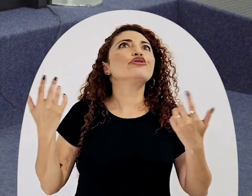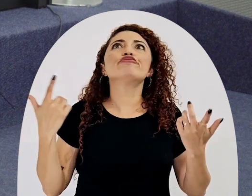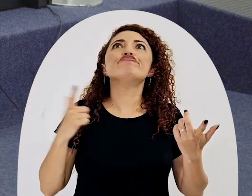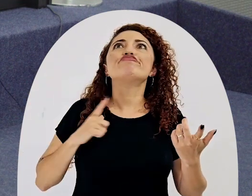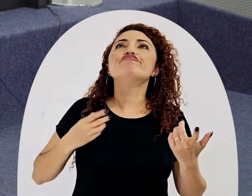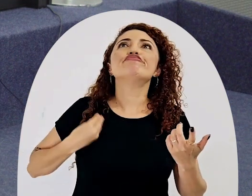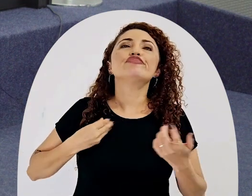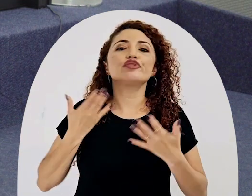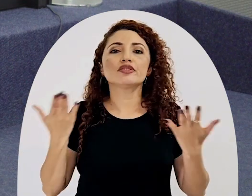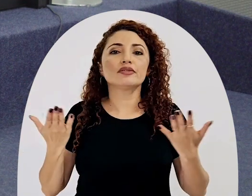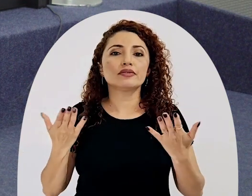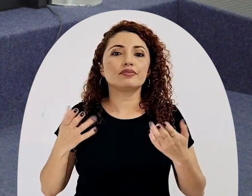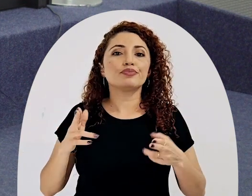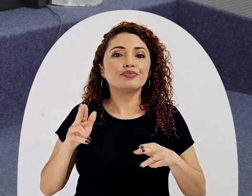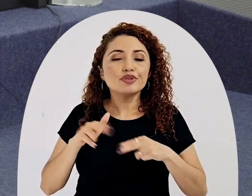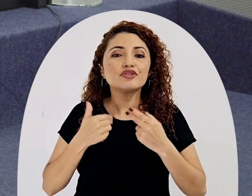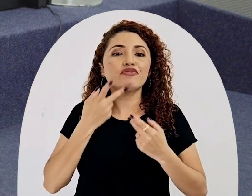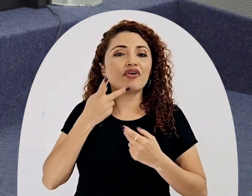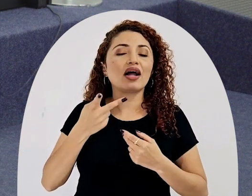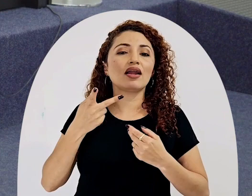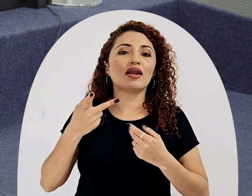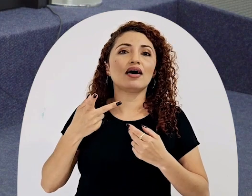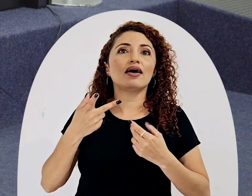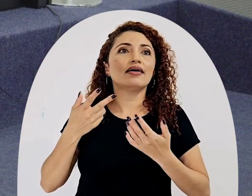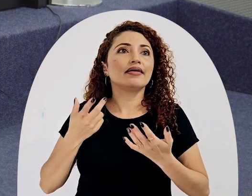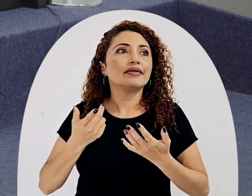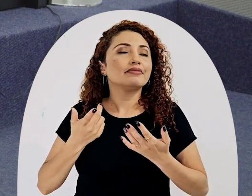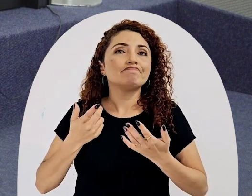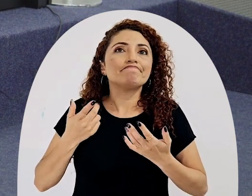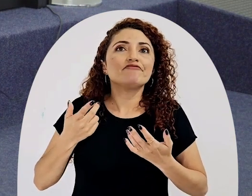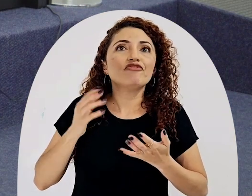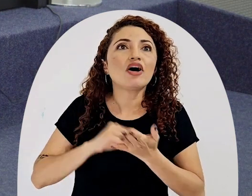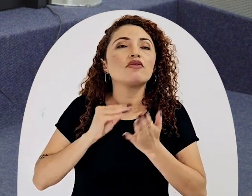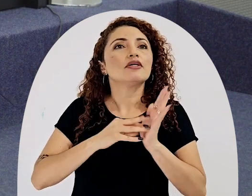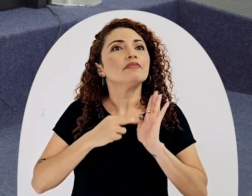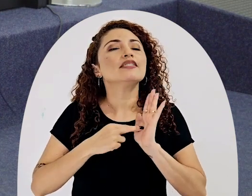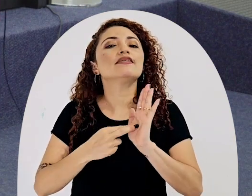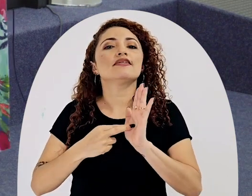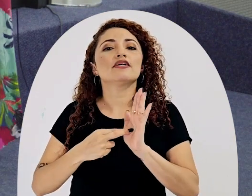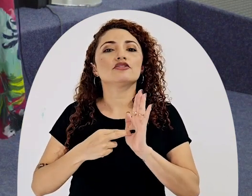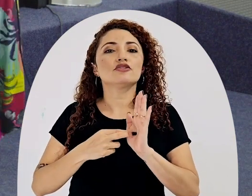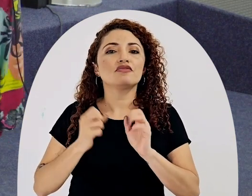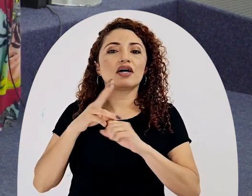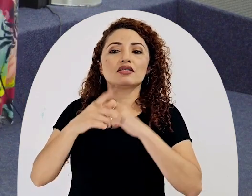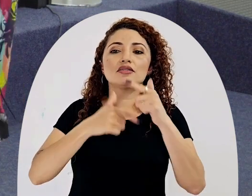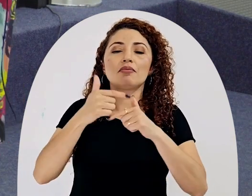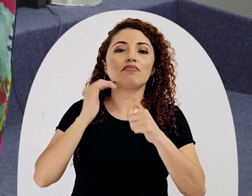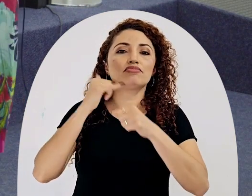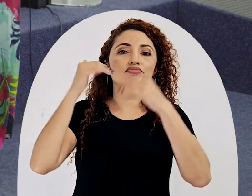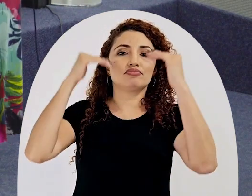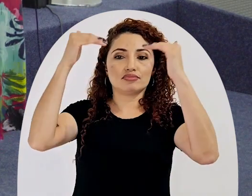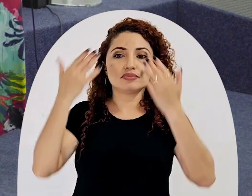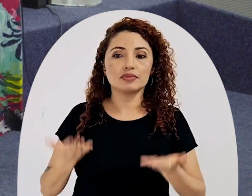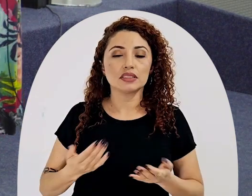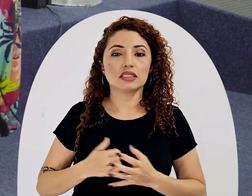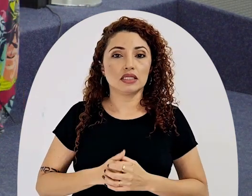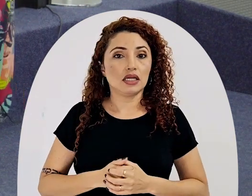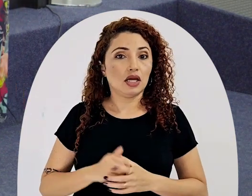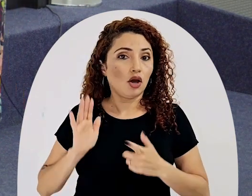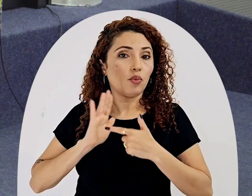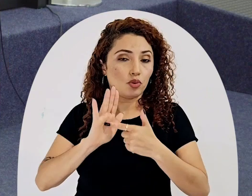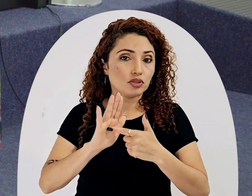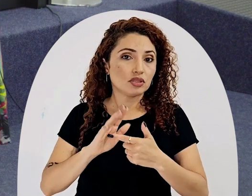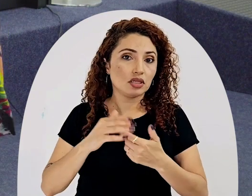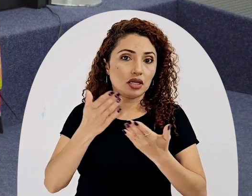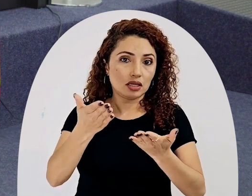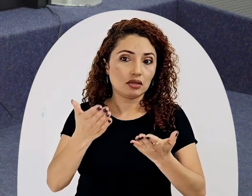nós somos subrepresentados. E não é que nós não temos capacidade. Eu trouxe aqui um caso clássico de racismo que ocorre